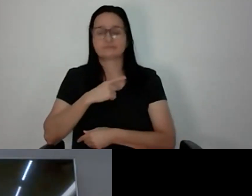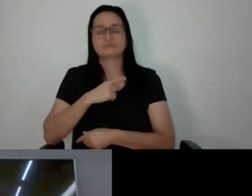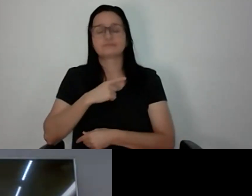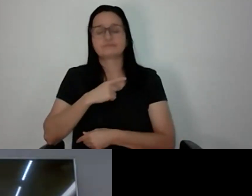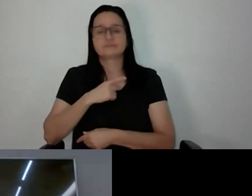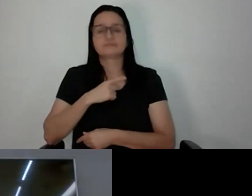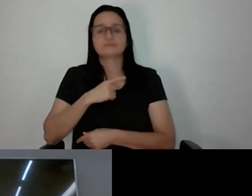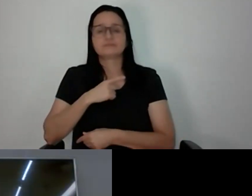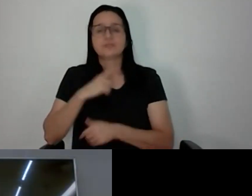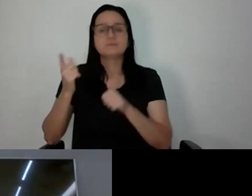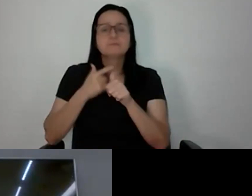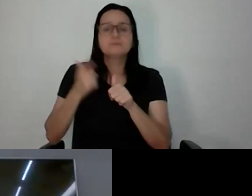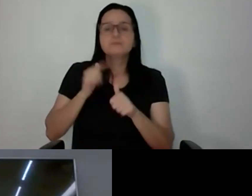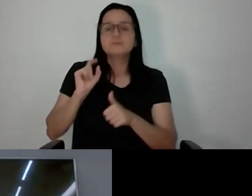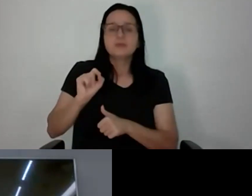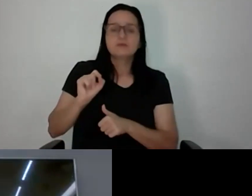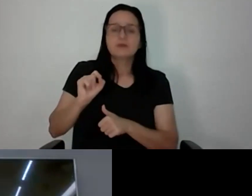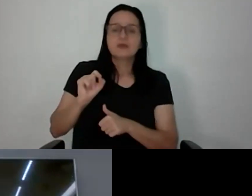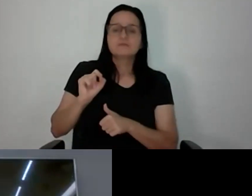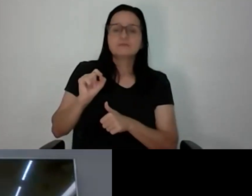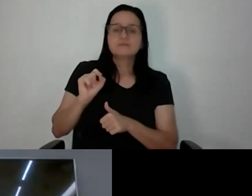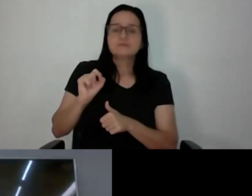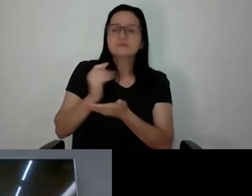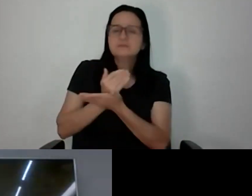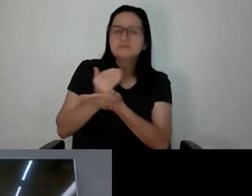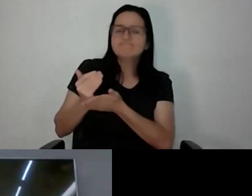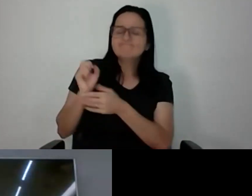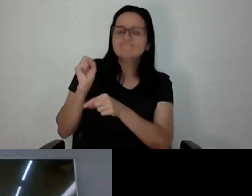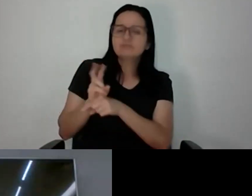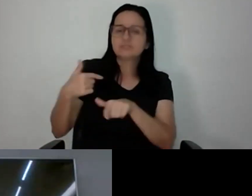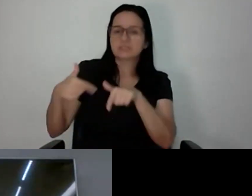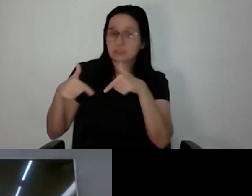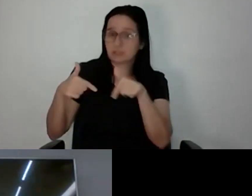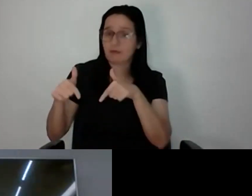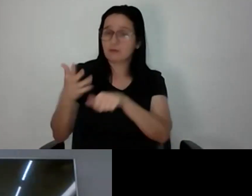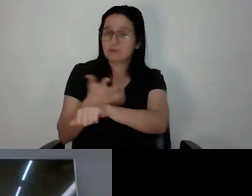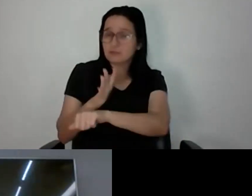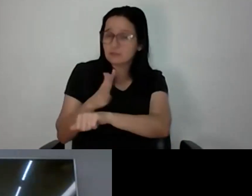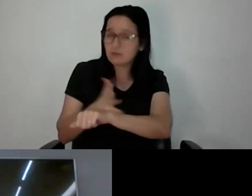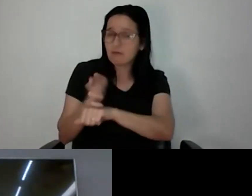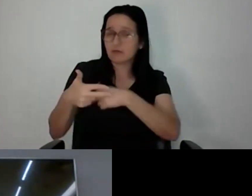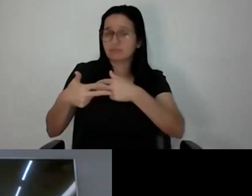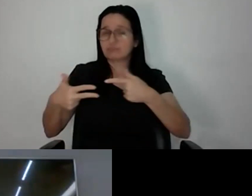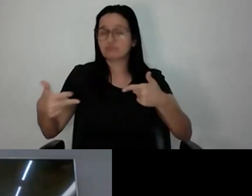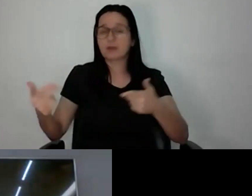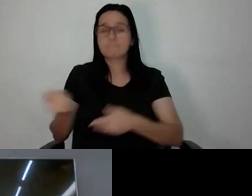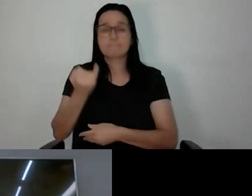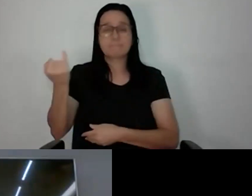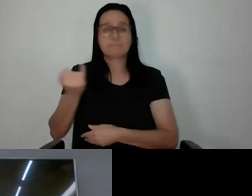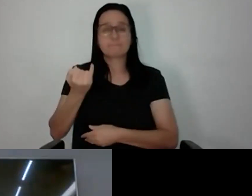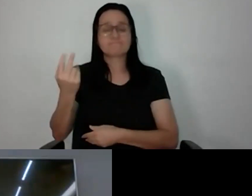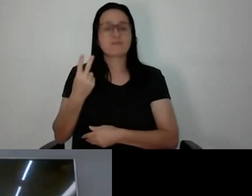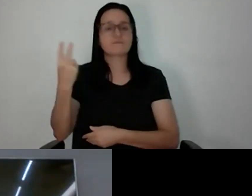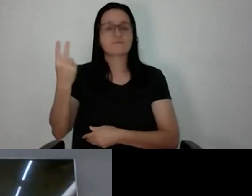primeiro momento do seu do mercado de trabalho, né, do seu estágio, vai ser muito mais valorizado, pelo menos